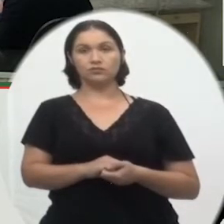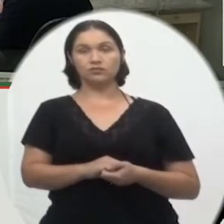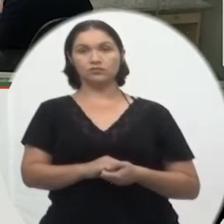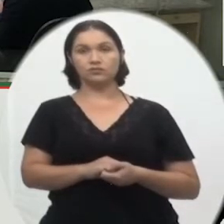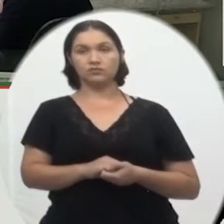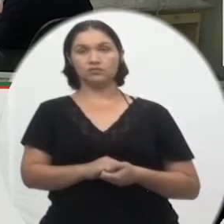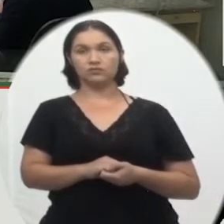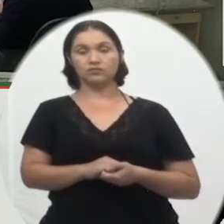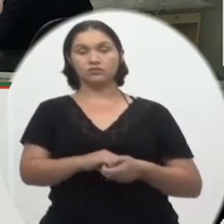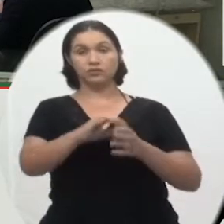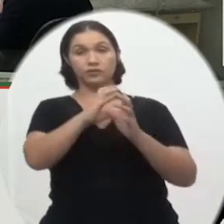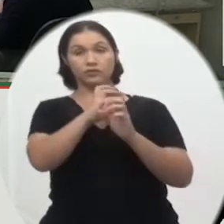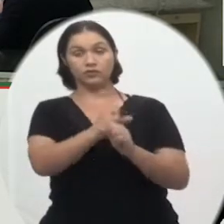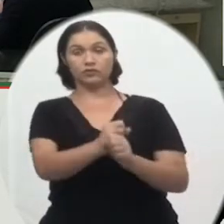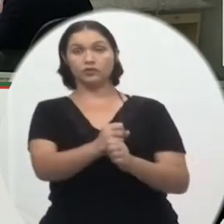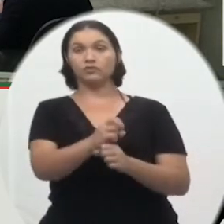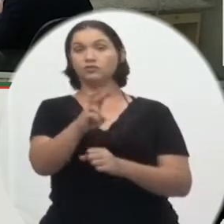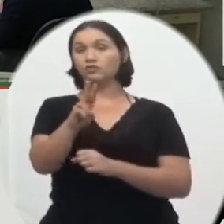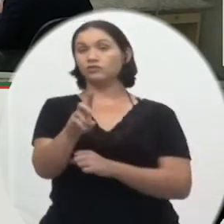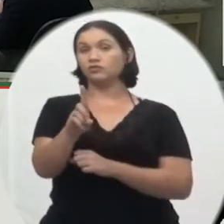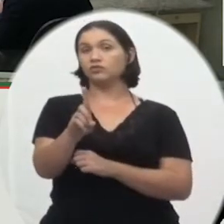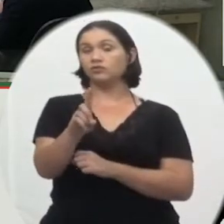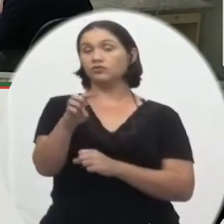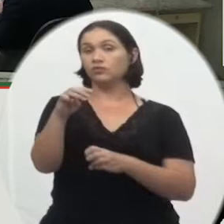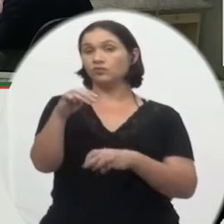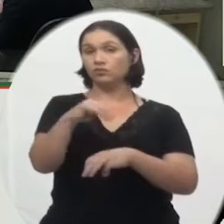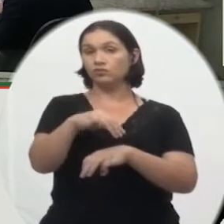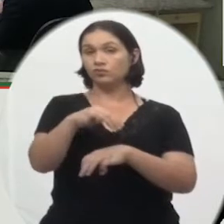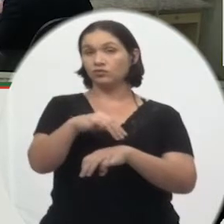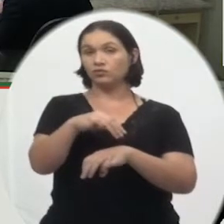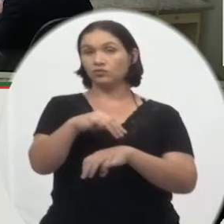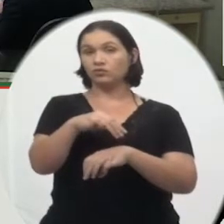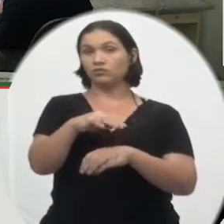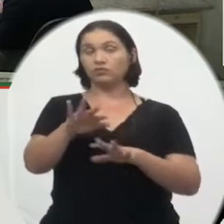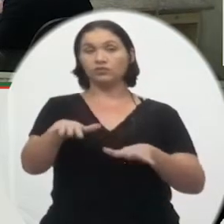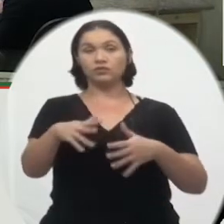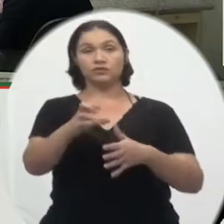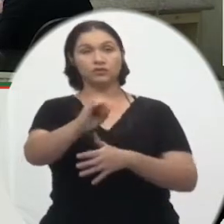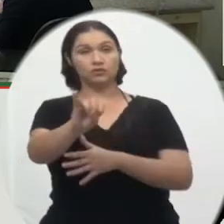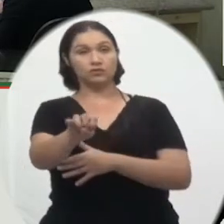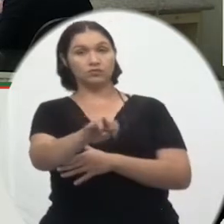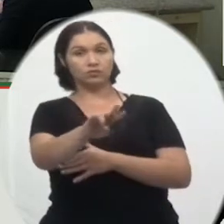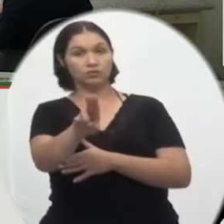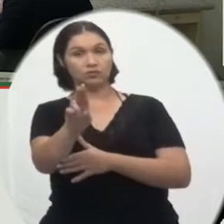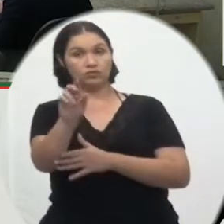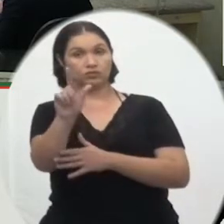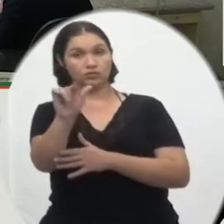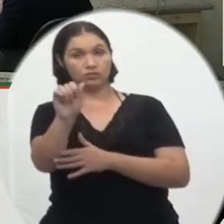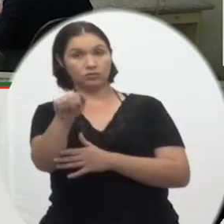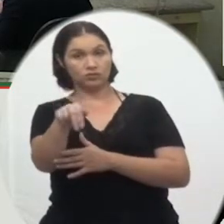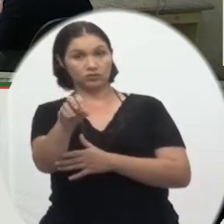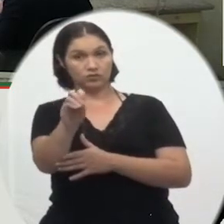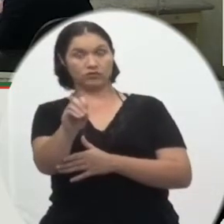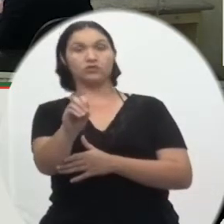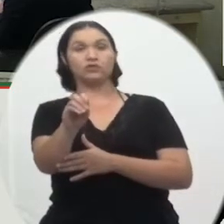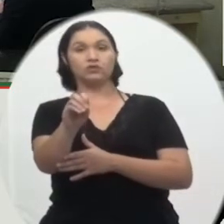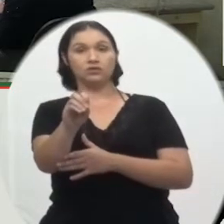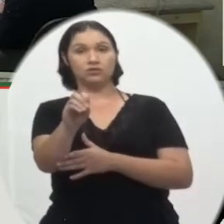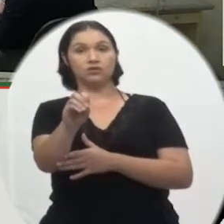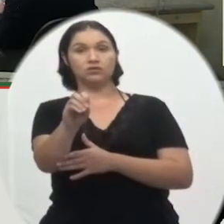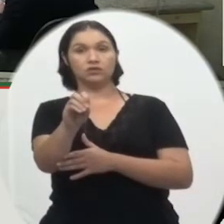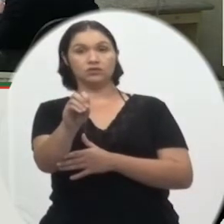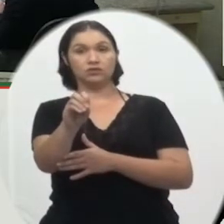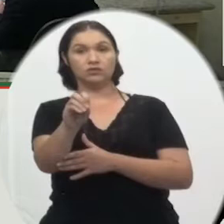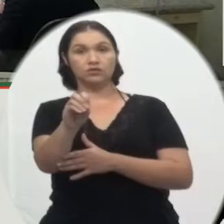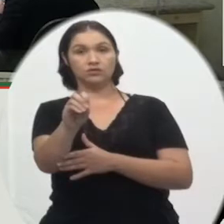Totalizando 21 minutos, o senhor Juliano Arnes, vereador do município de Forquilinha, servidor dos Correios